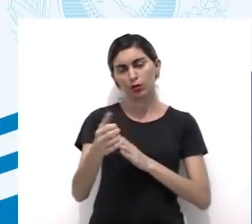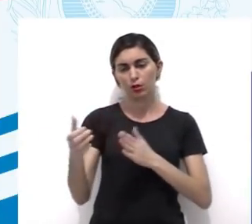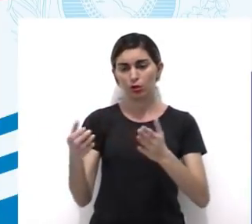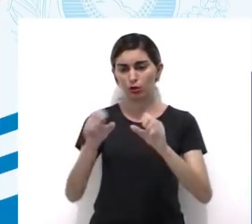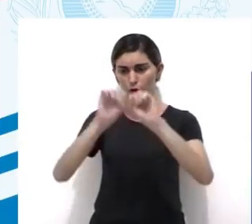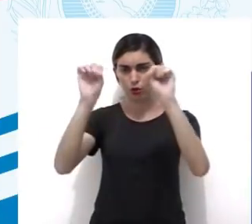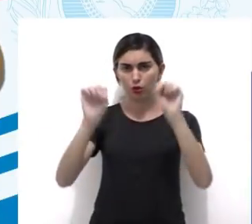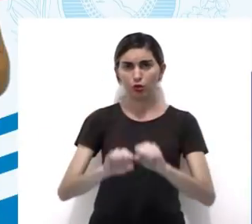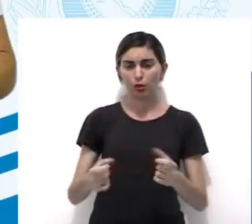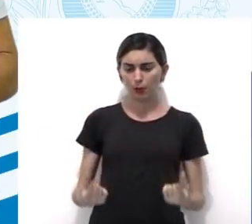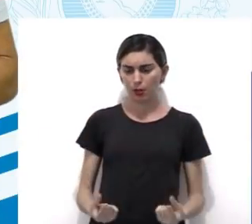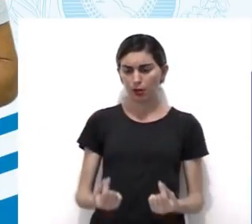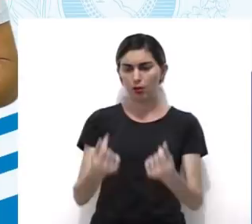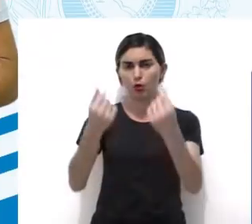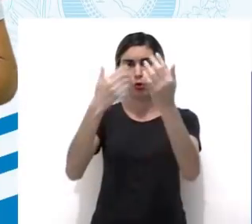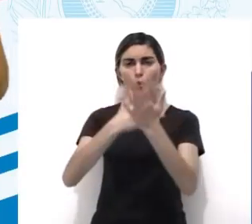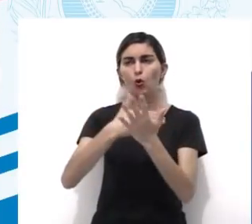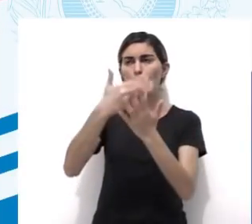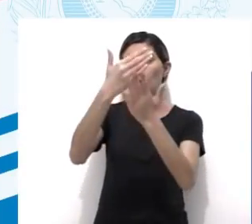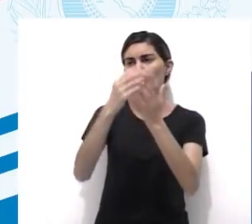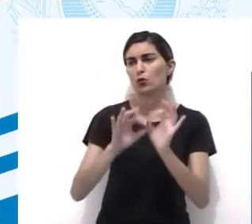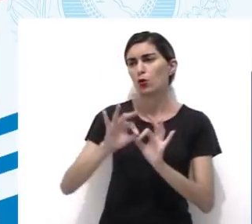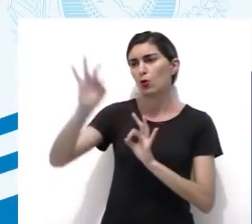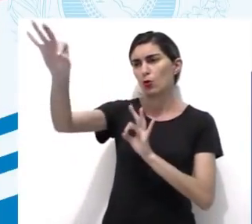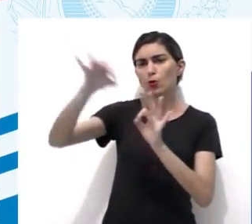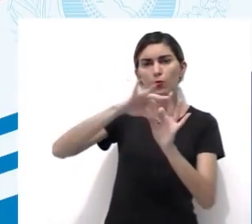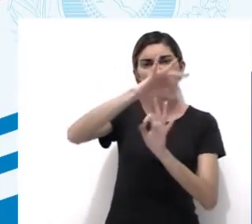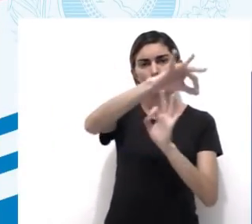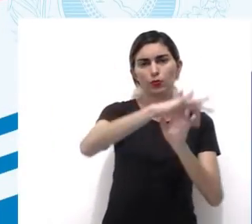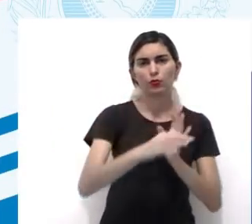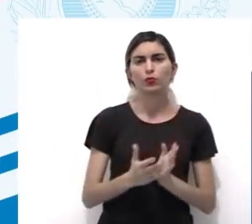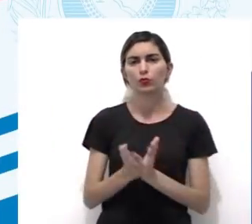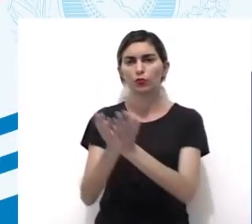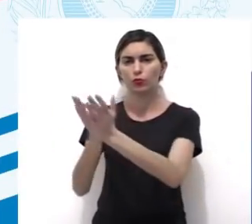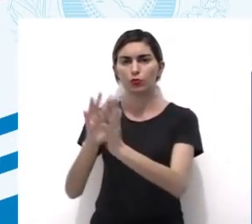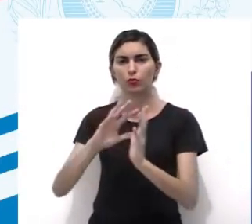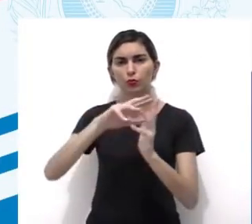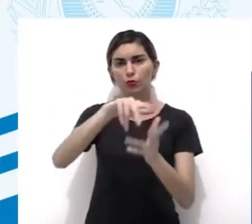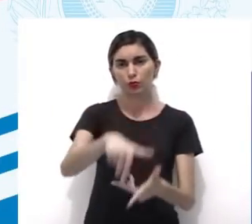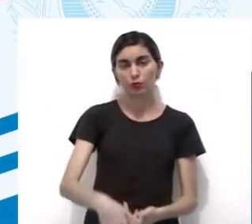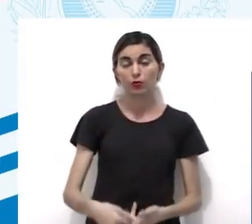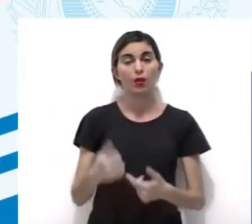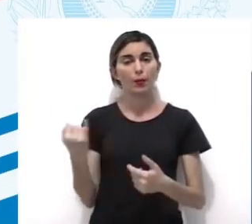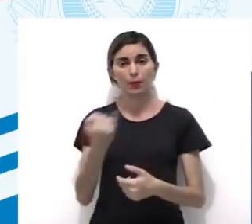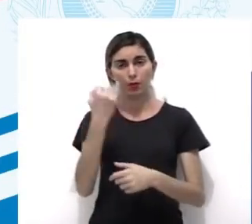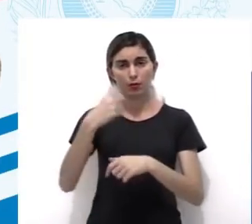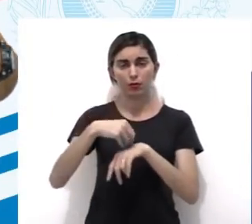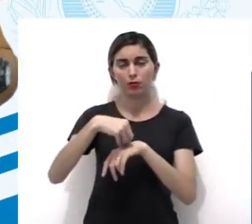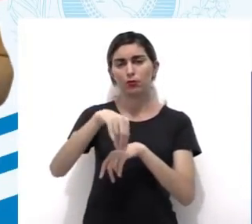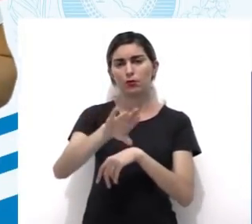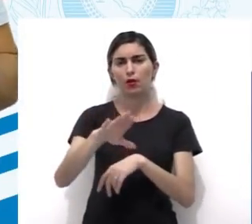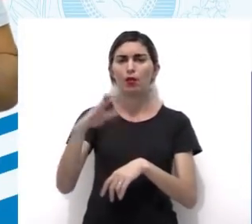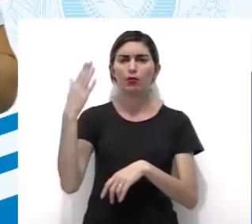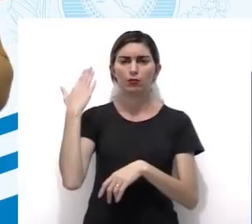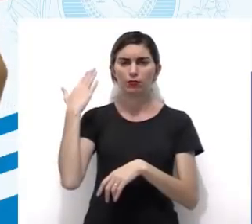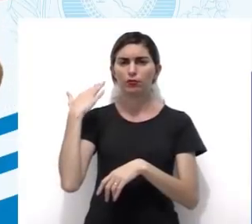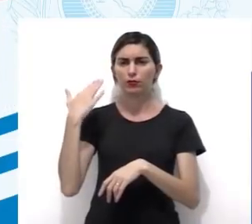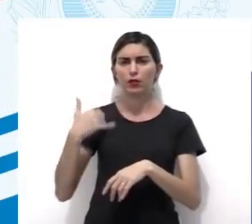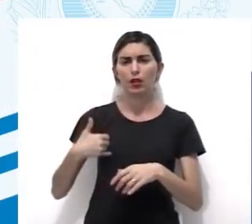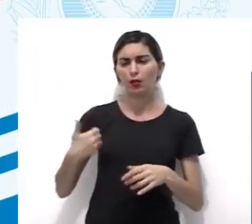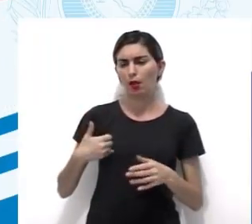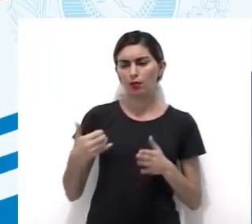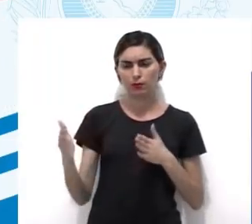sistema capitalista iniciou sua expansão pelo mundo. Então é importante a gente salientar que lá na